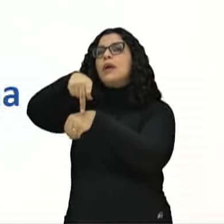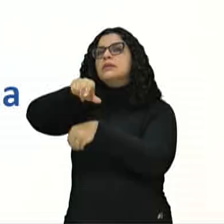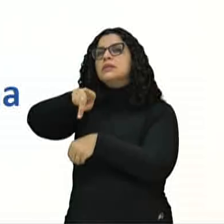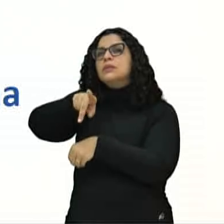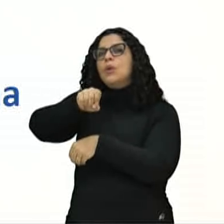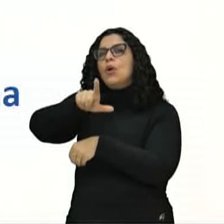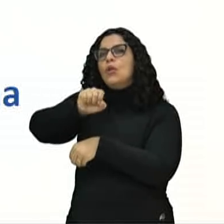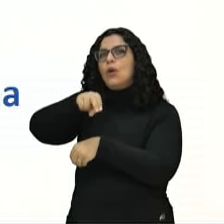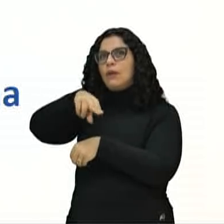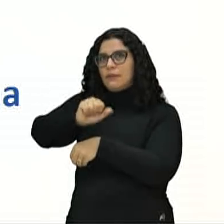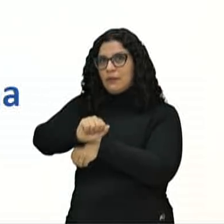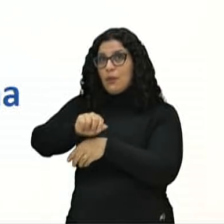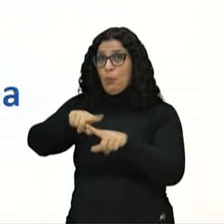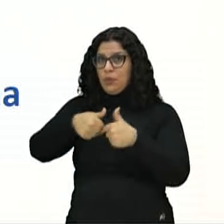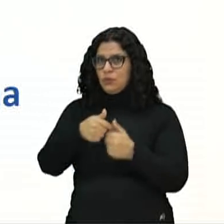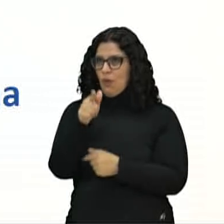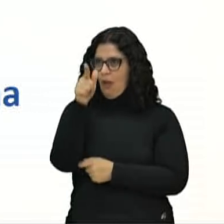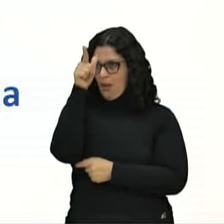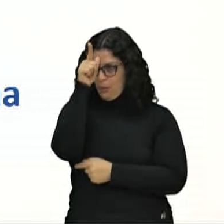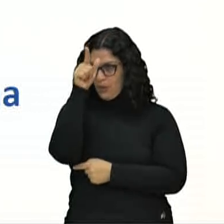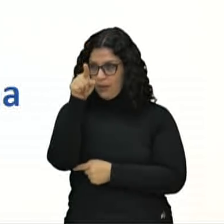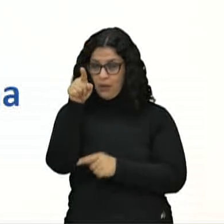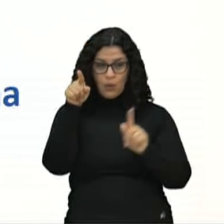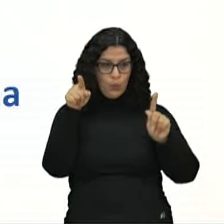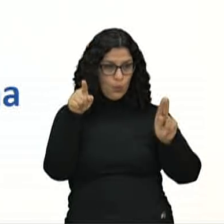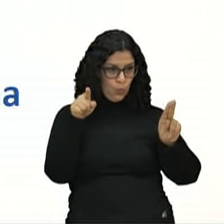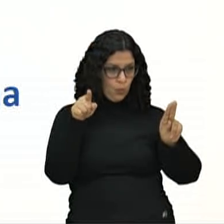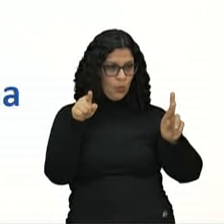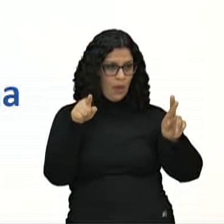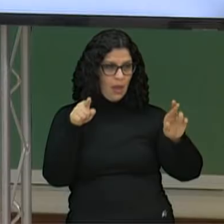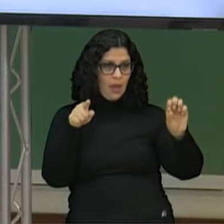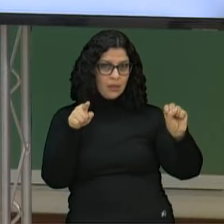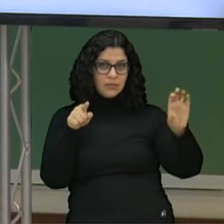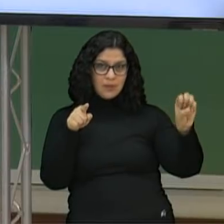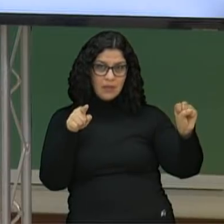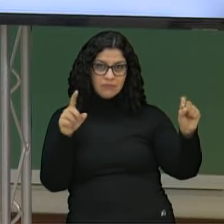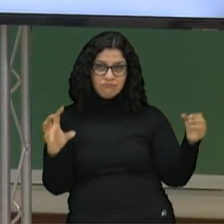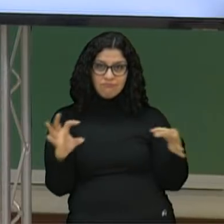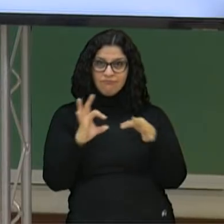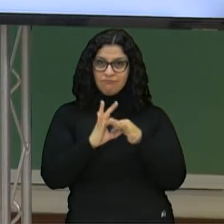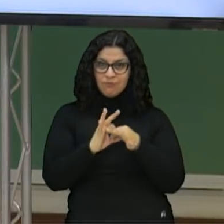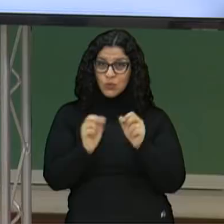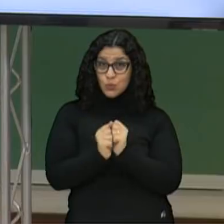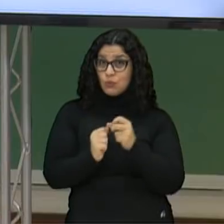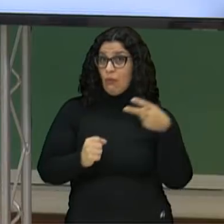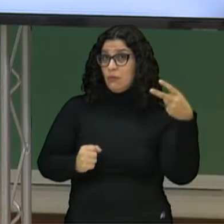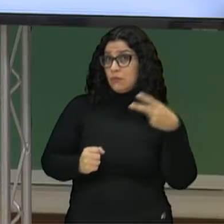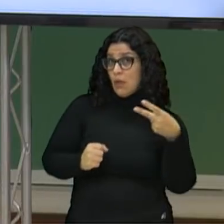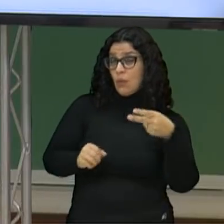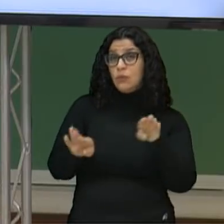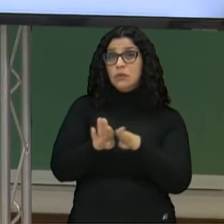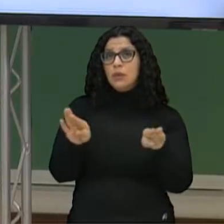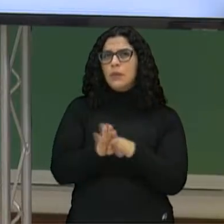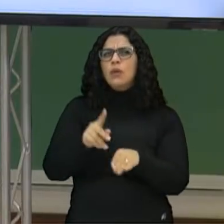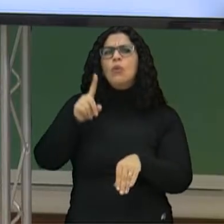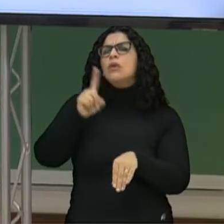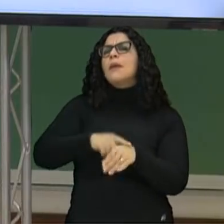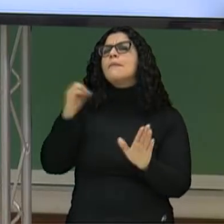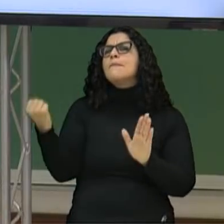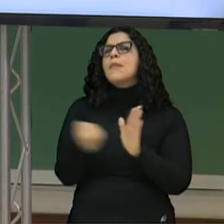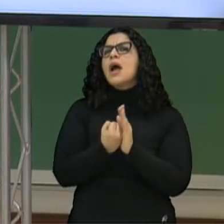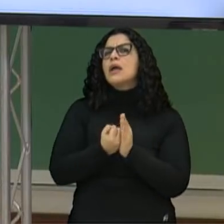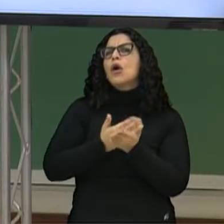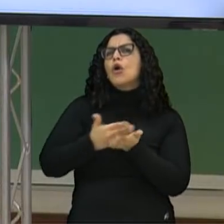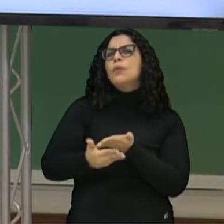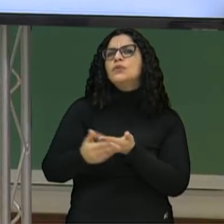Então, um pacto entre Alemanha e União Soviética. Ok? Segunda, qual foi o episódio que marcou o início